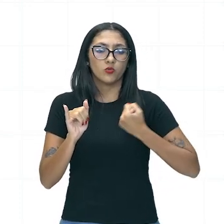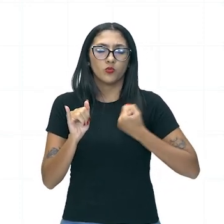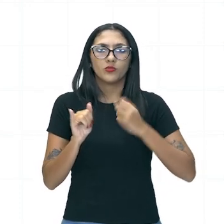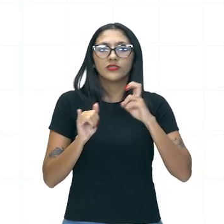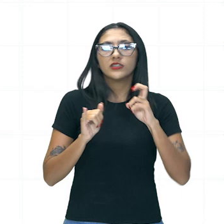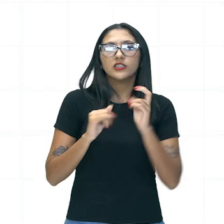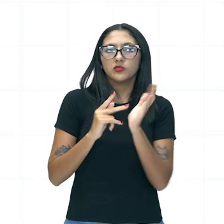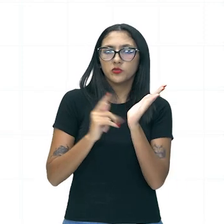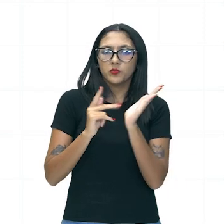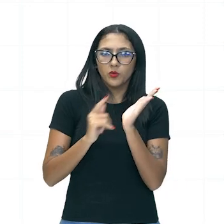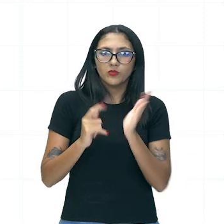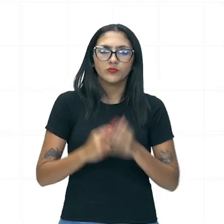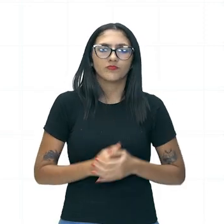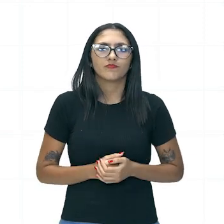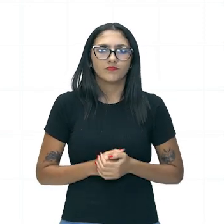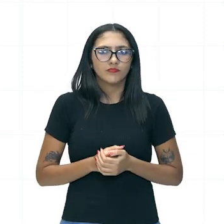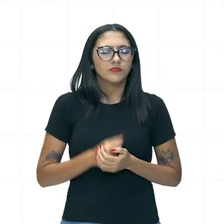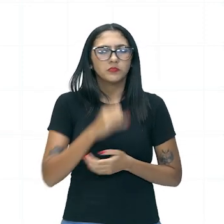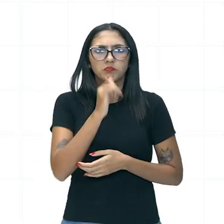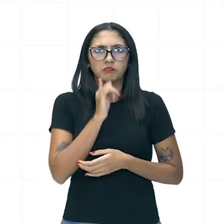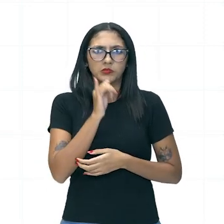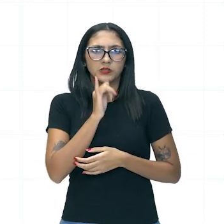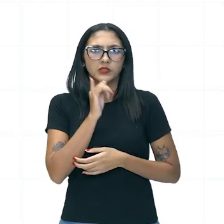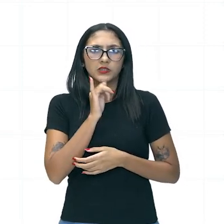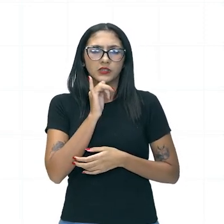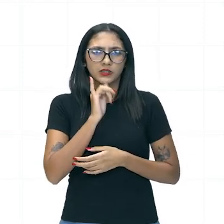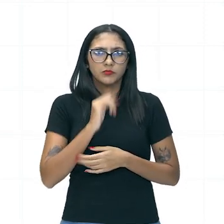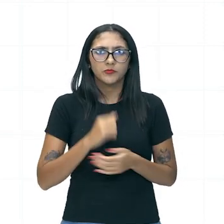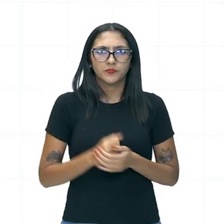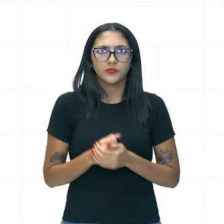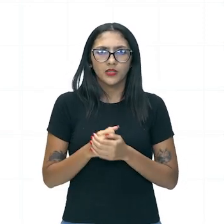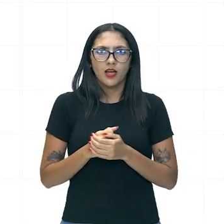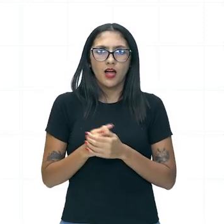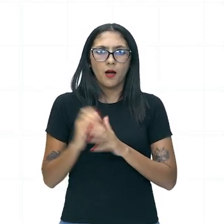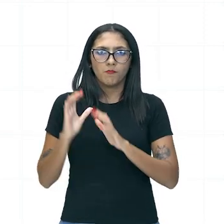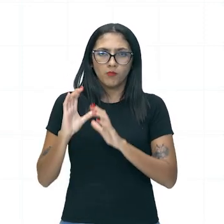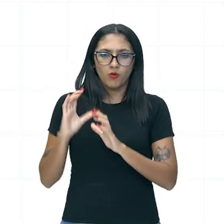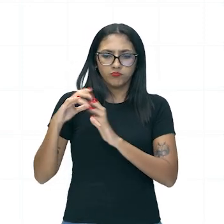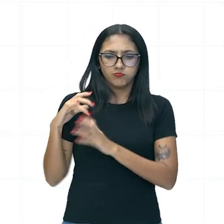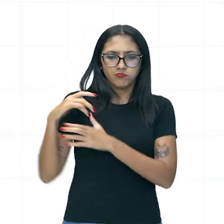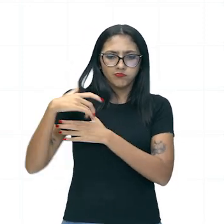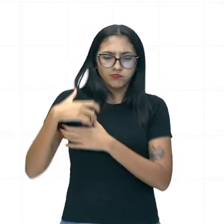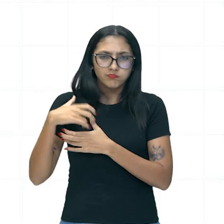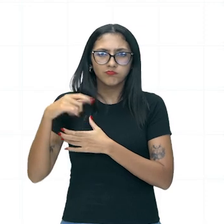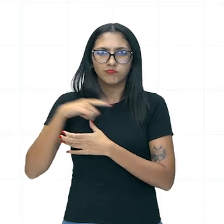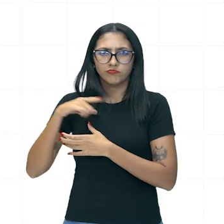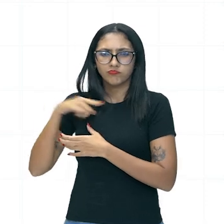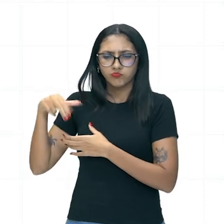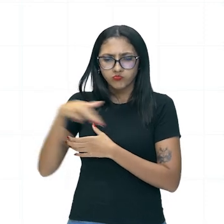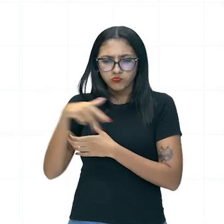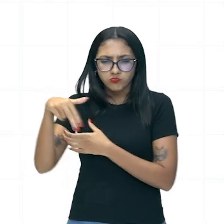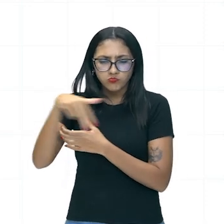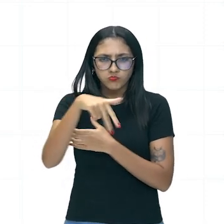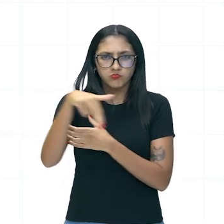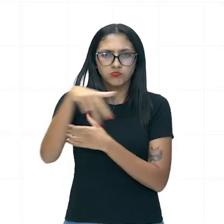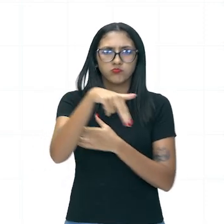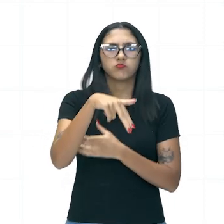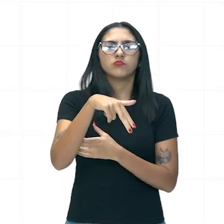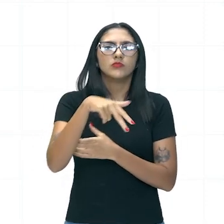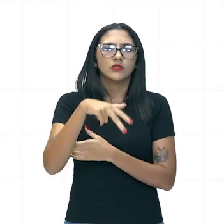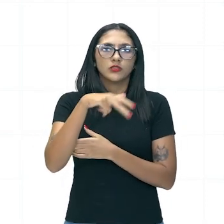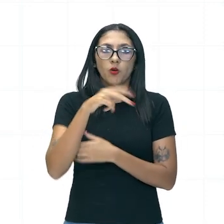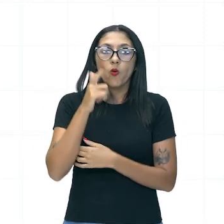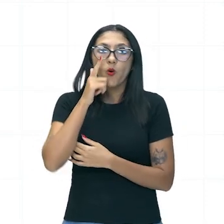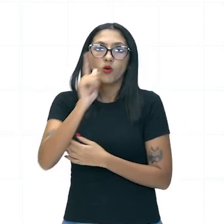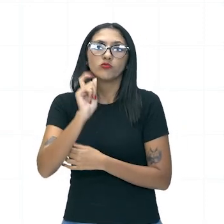vai acontecer quando essa bola ela é apoiada contra a linha do solo, né, contra a linha do solo